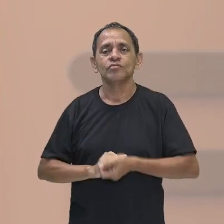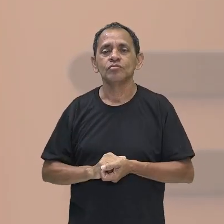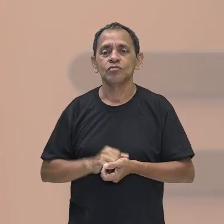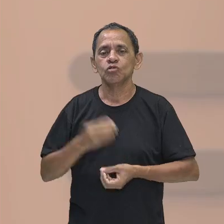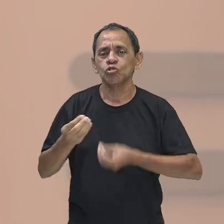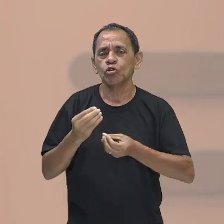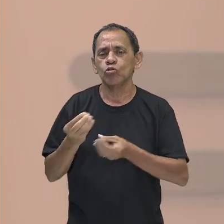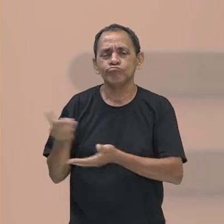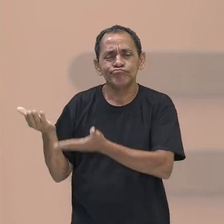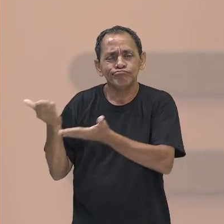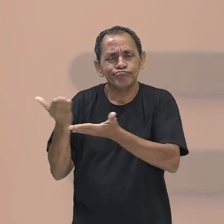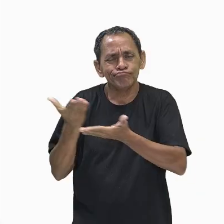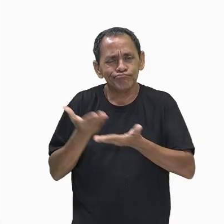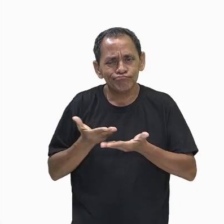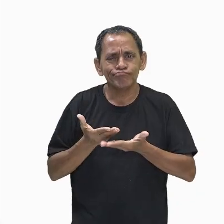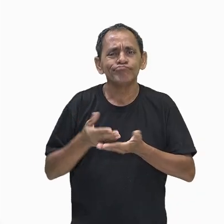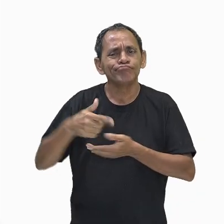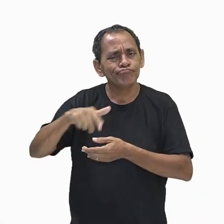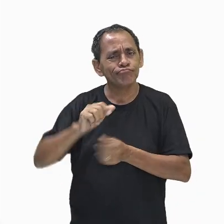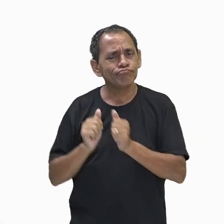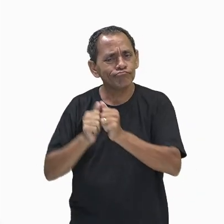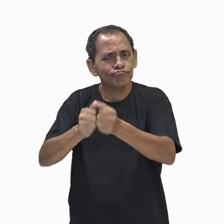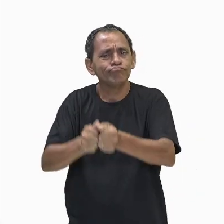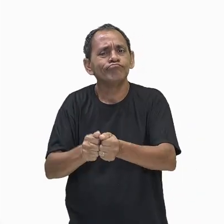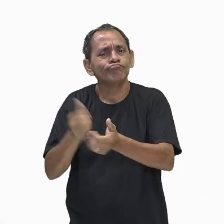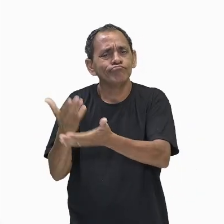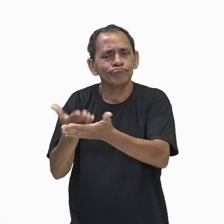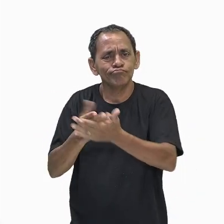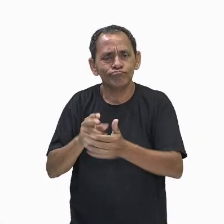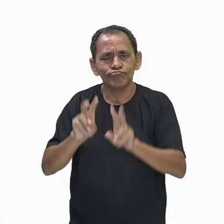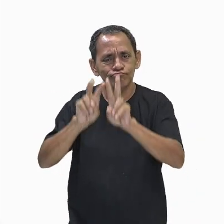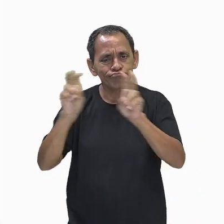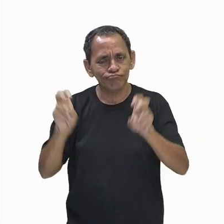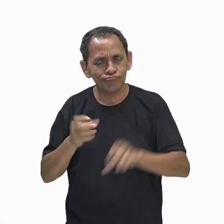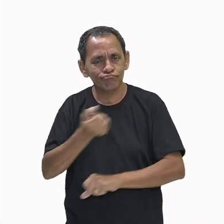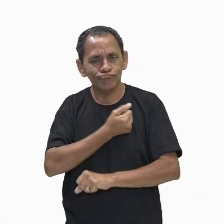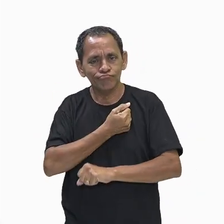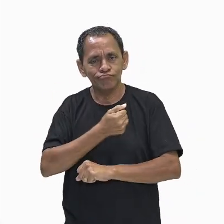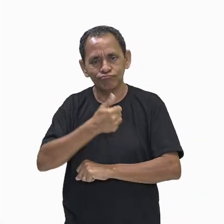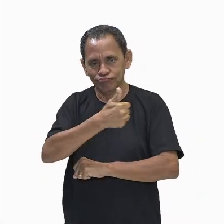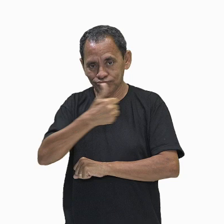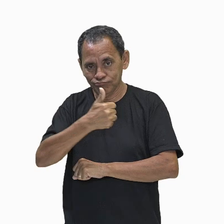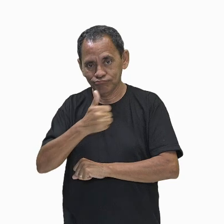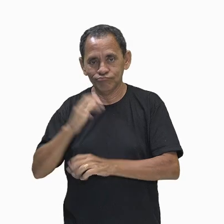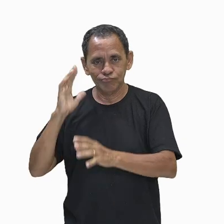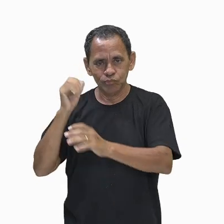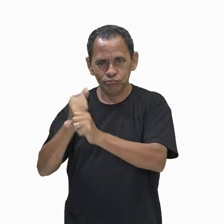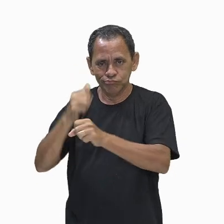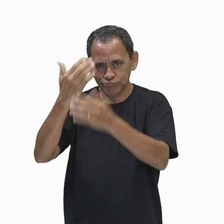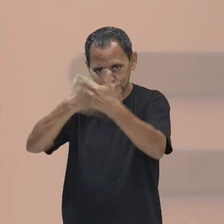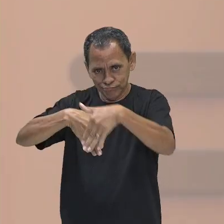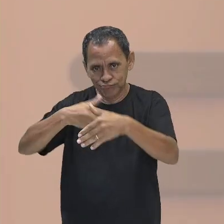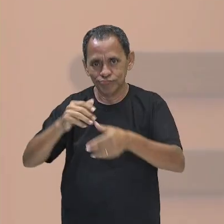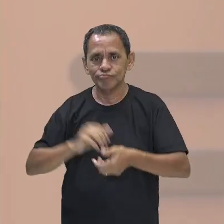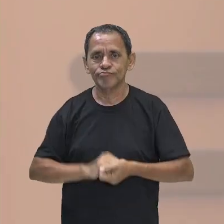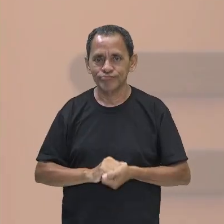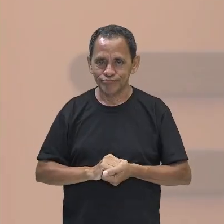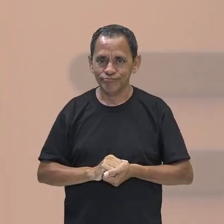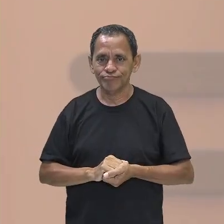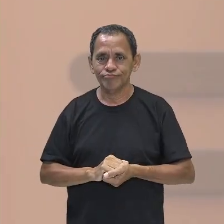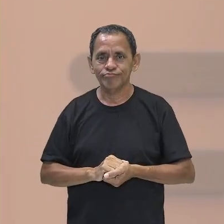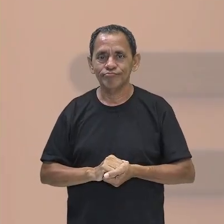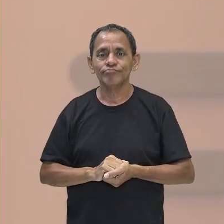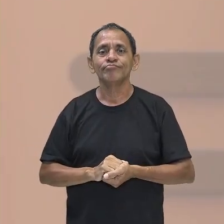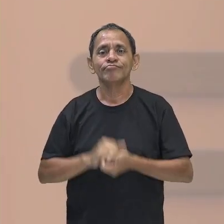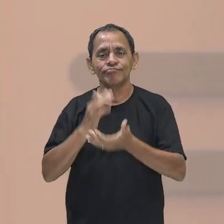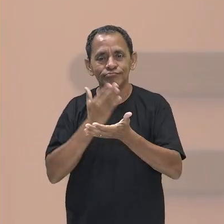vocês a acompanharem o assunto de nossa aula. A aula de número 11, temos então a revisão e avaliação. Vamos